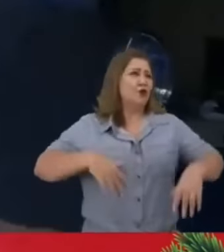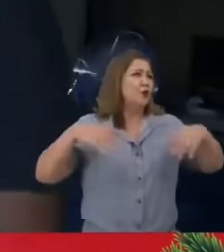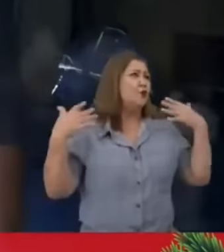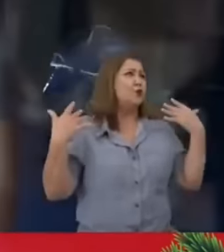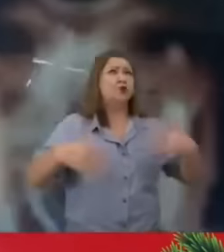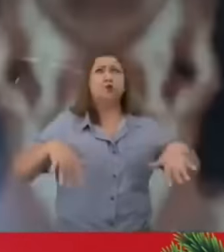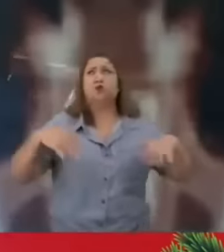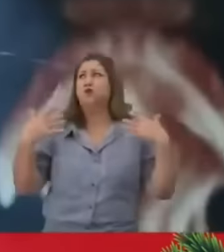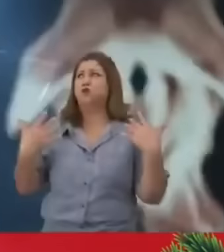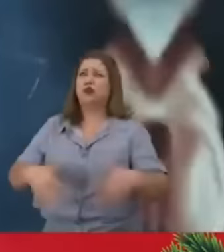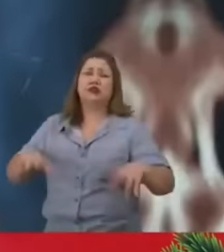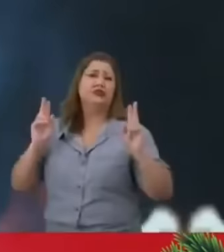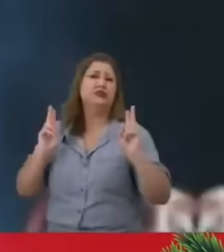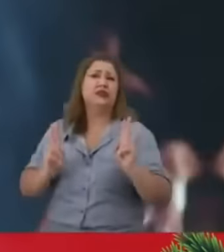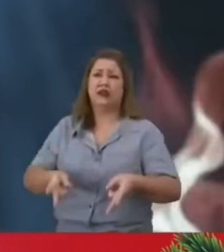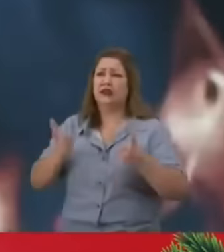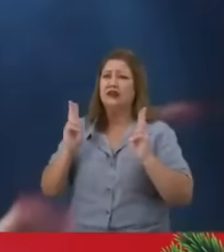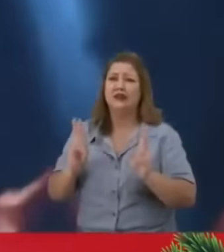É sempre assim,